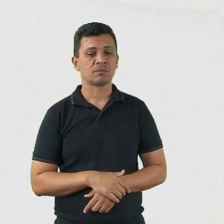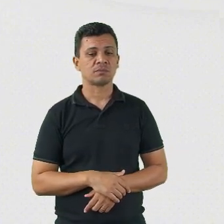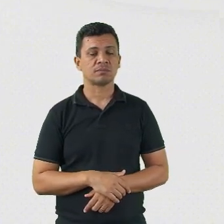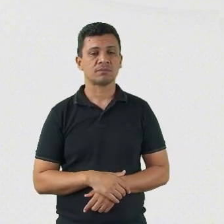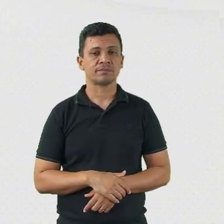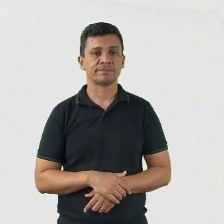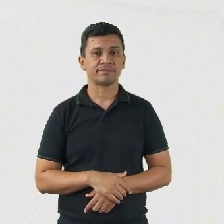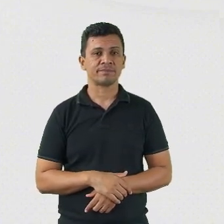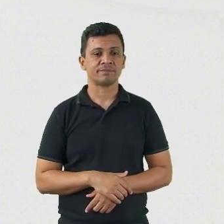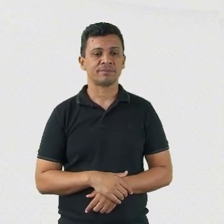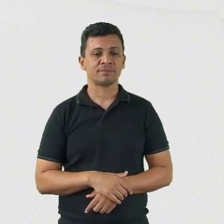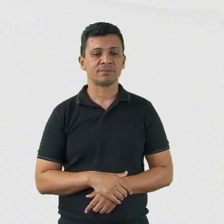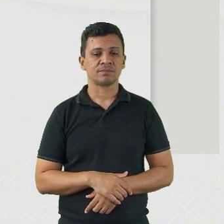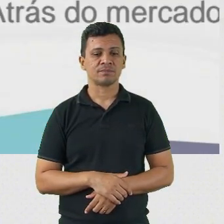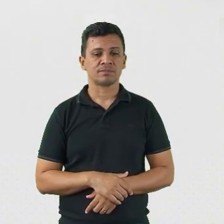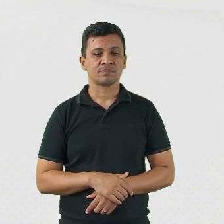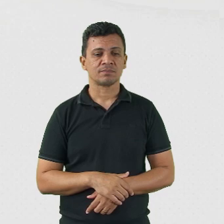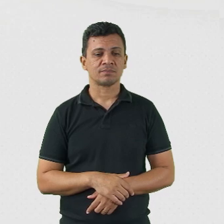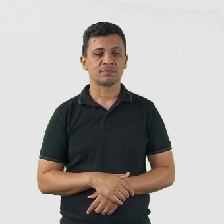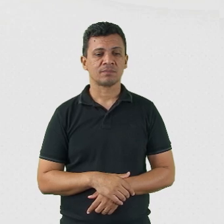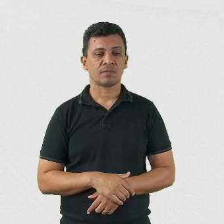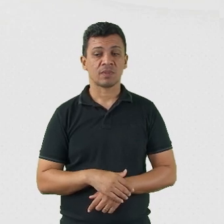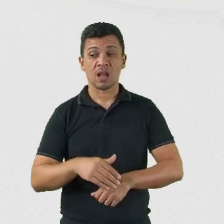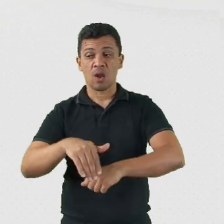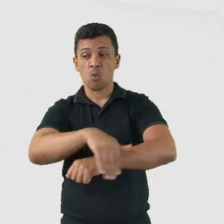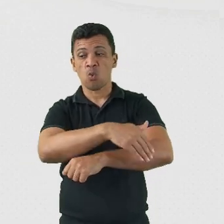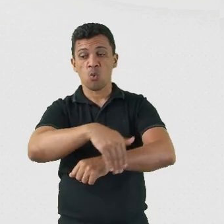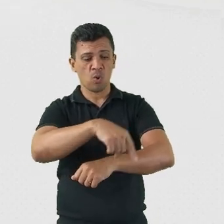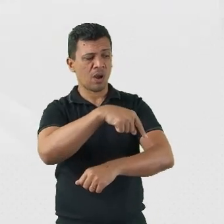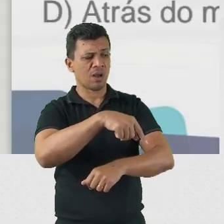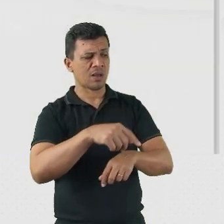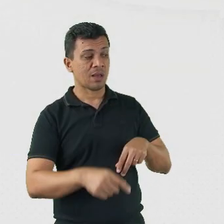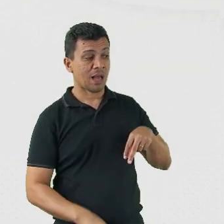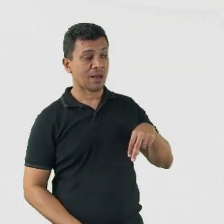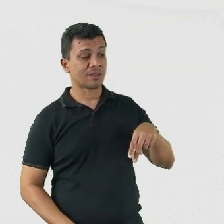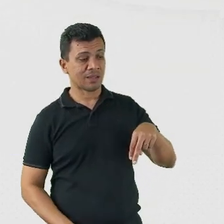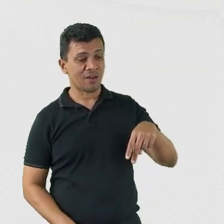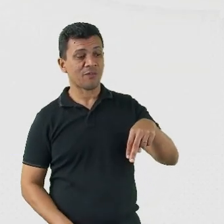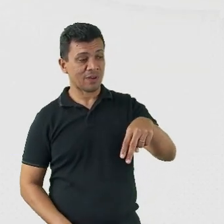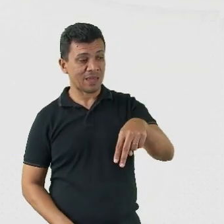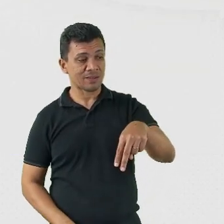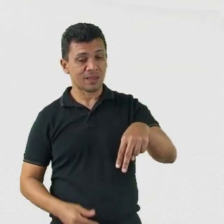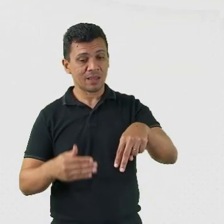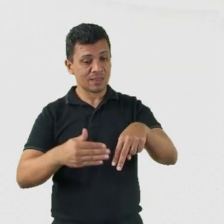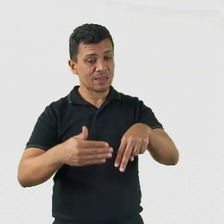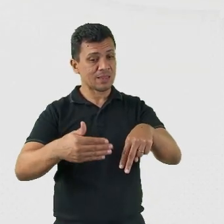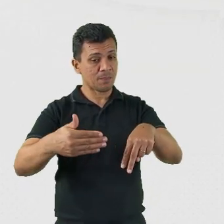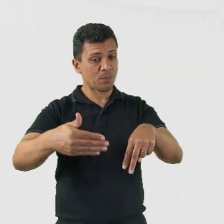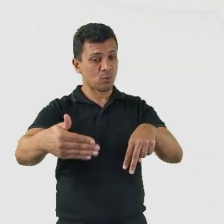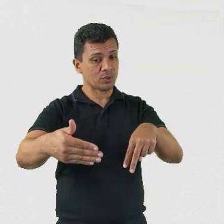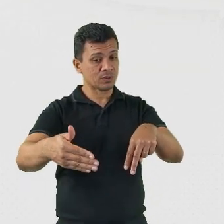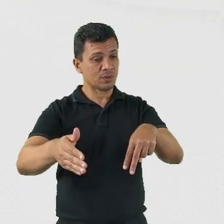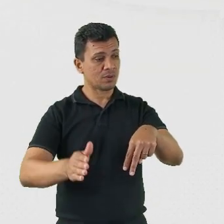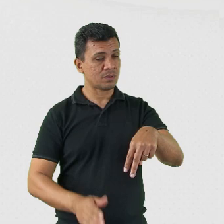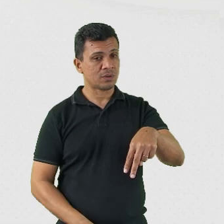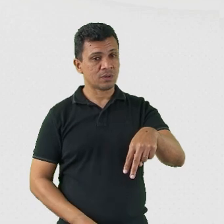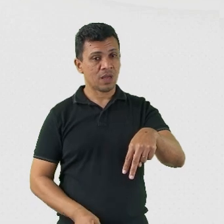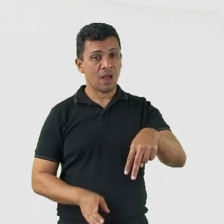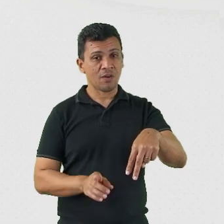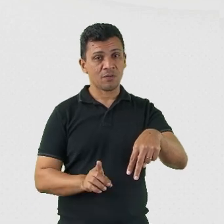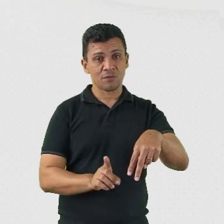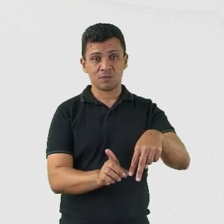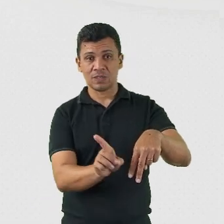the café. Então, eu tenho lá, atravessa a rua, depois de atravessar a rua, turn right, vire